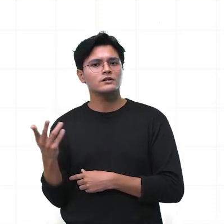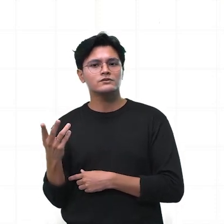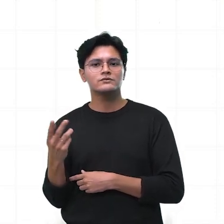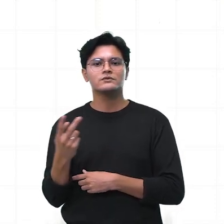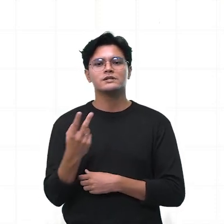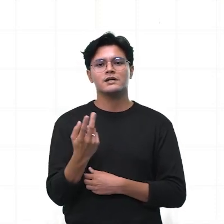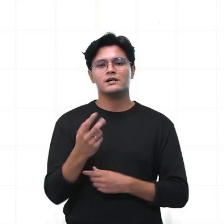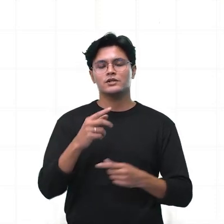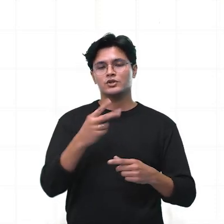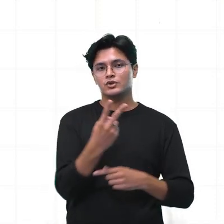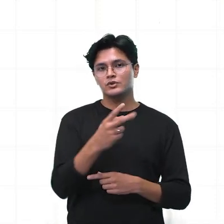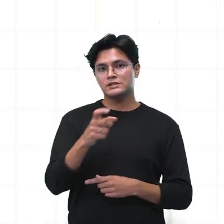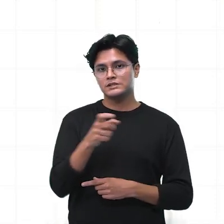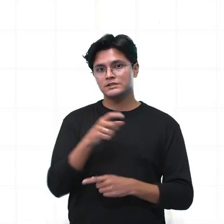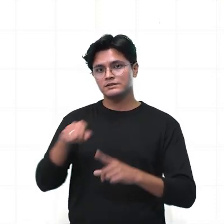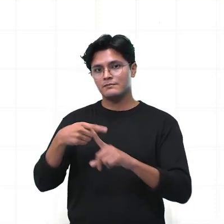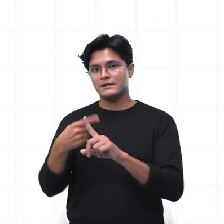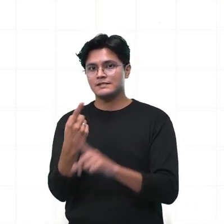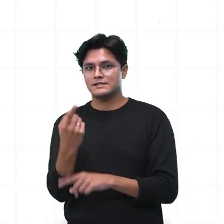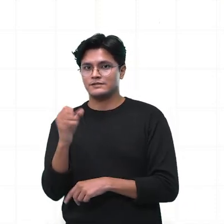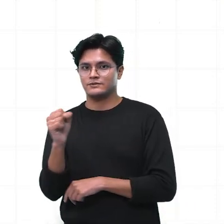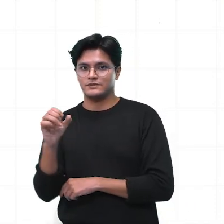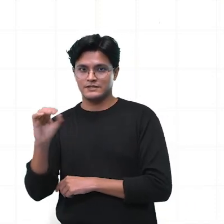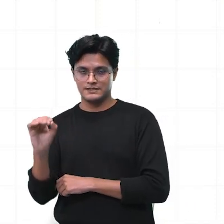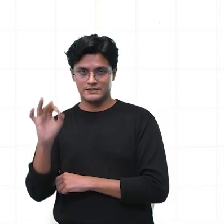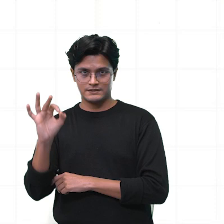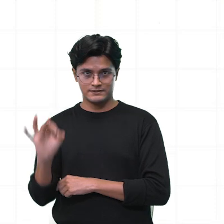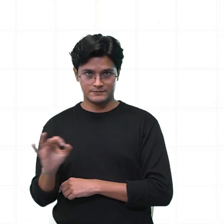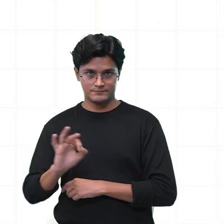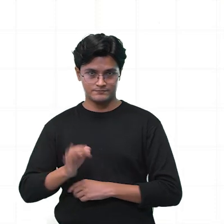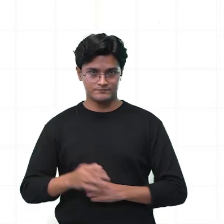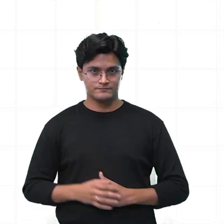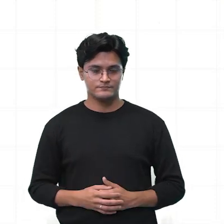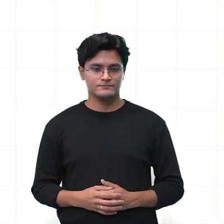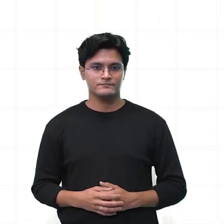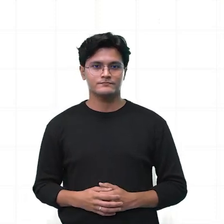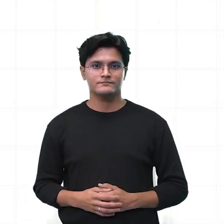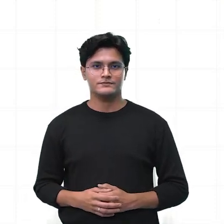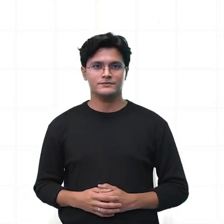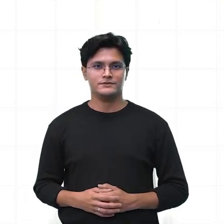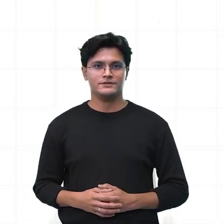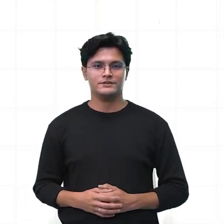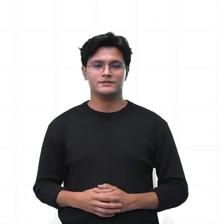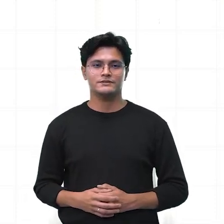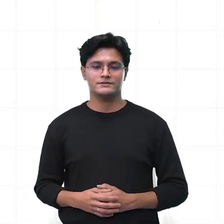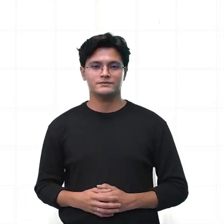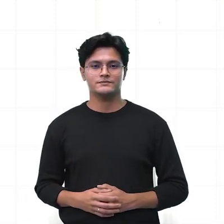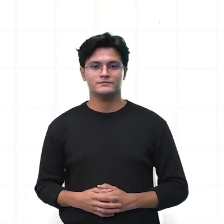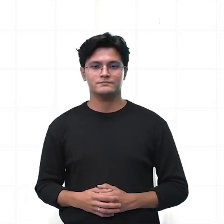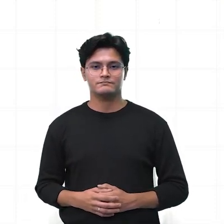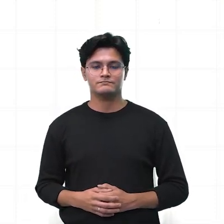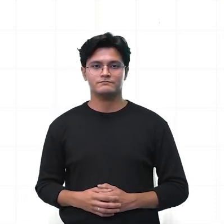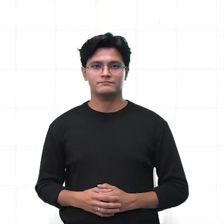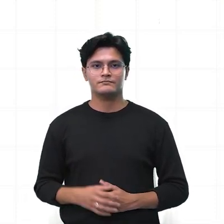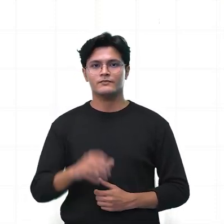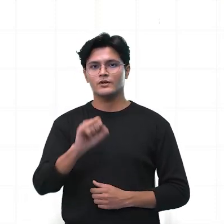em ângulos suplementares, nós estamos falando daqueles ângulos que medem 180 graus,